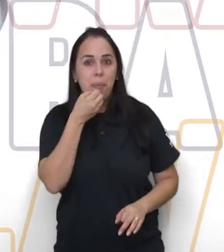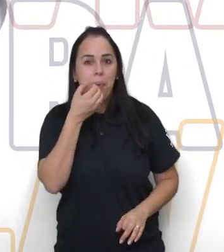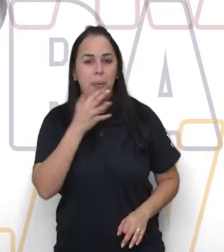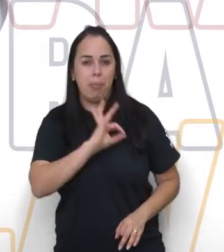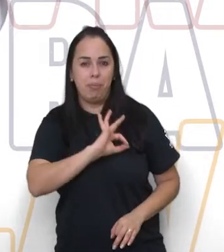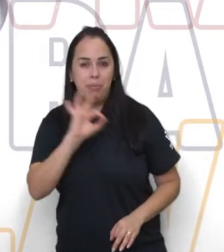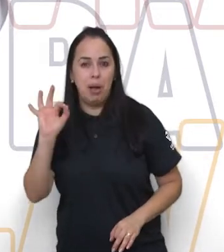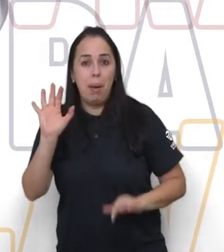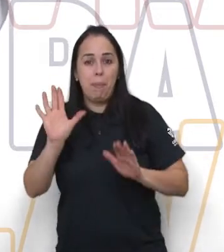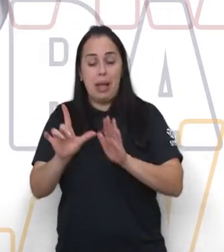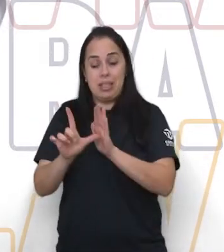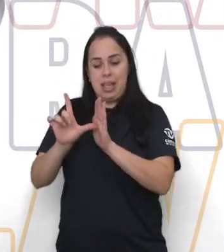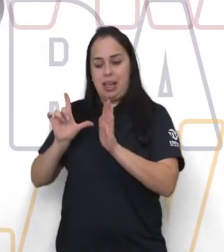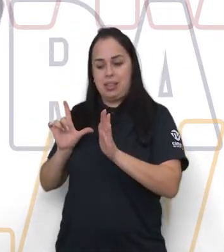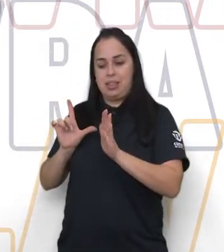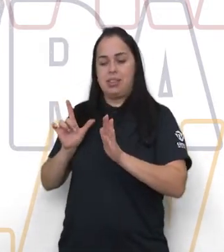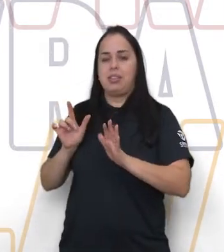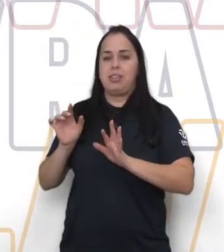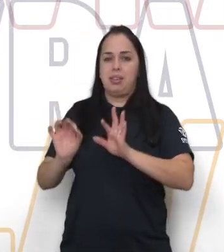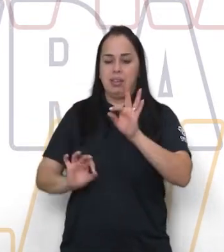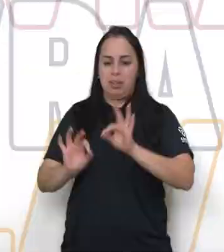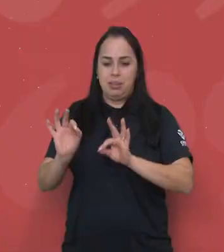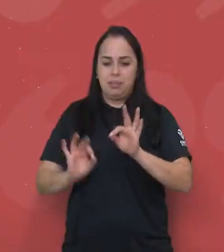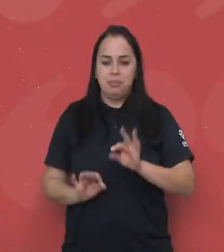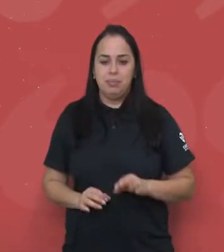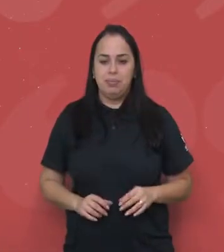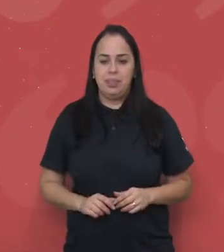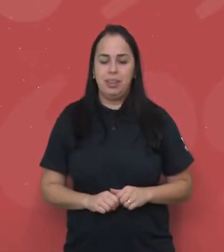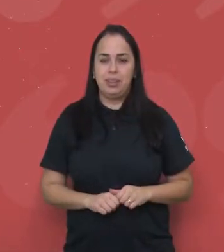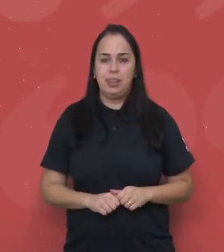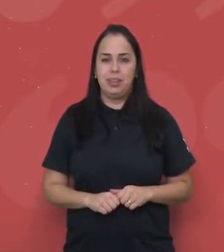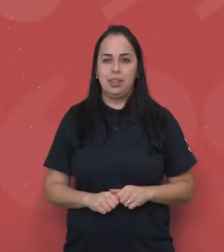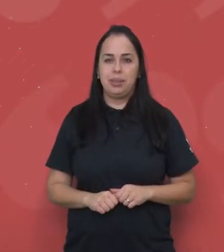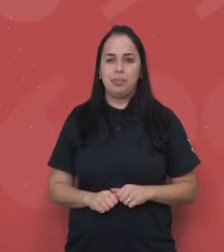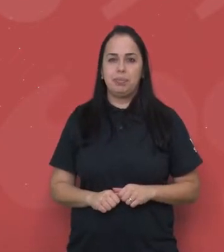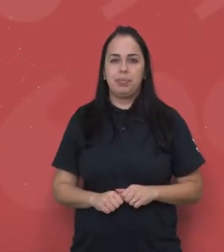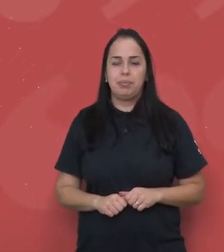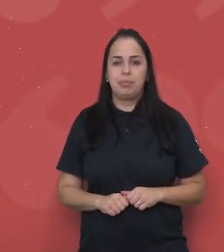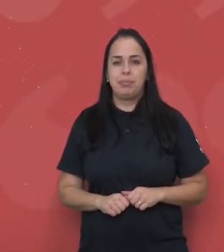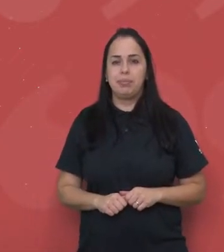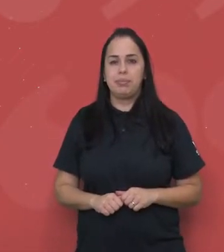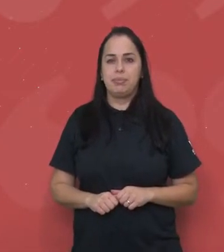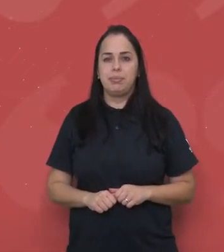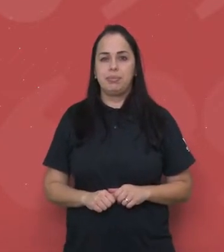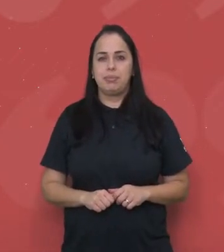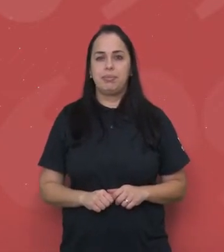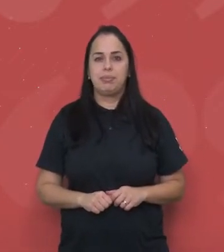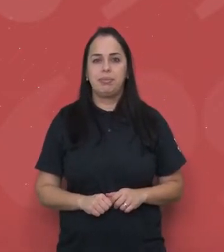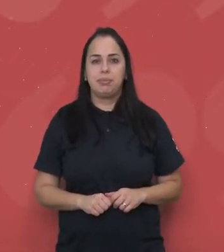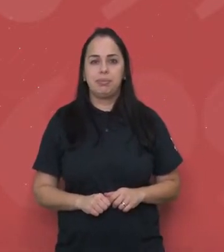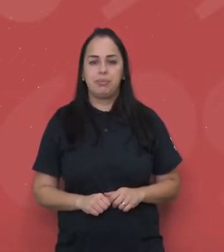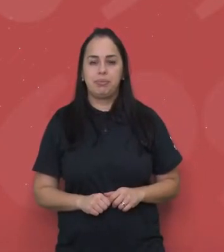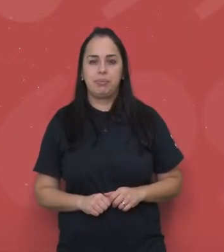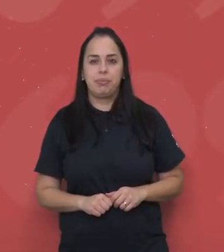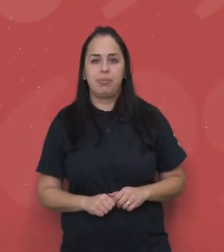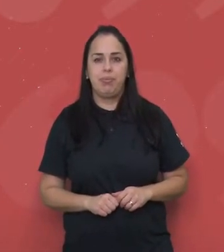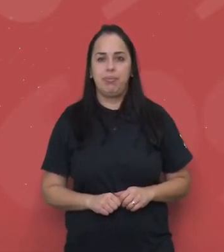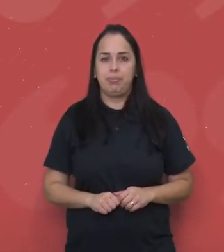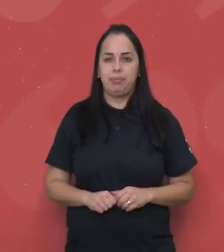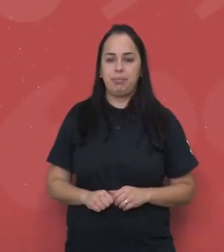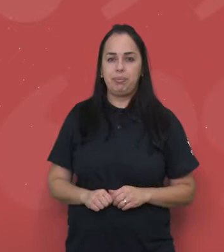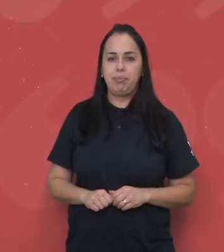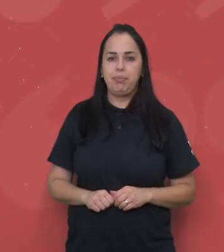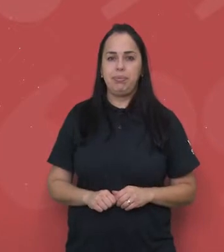pode ser muito bom para gente e a gente precisa se preparar o Brasil tem investido em educação e capacitação